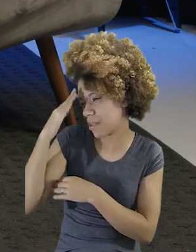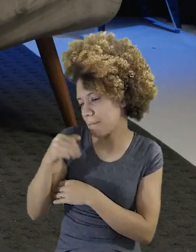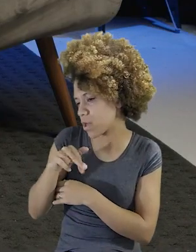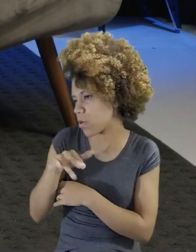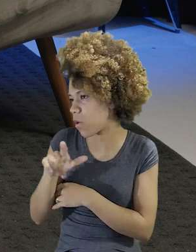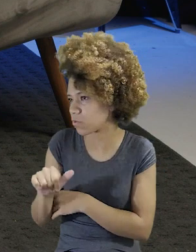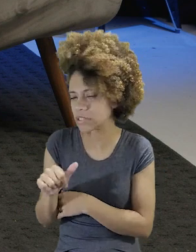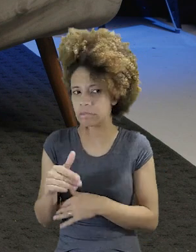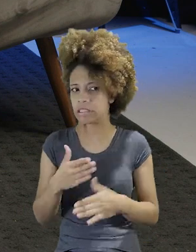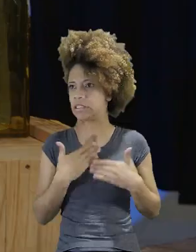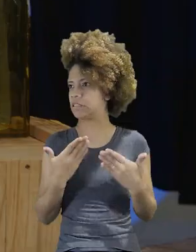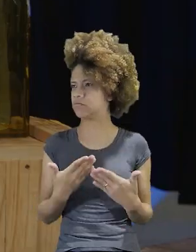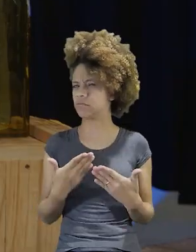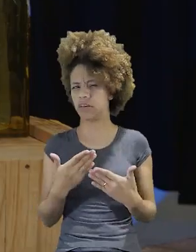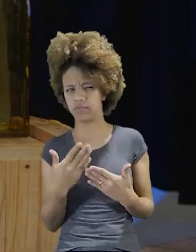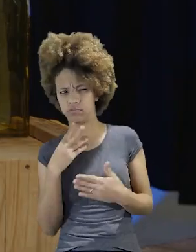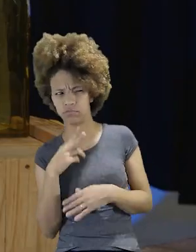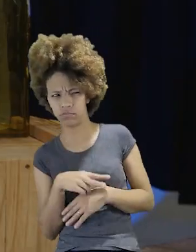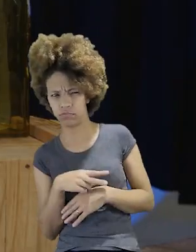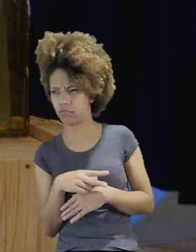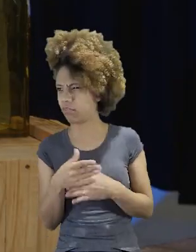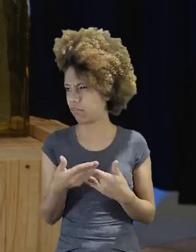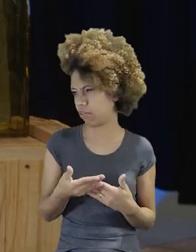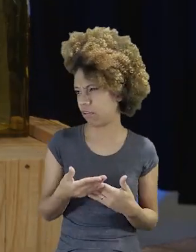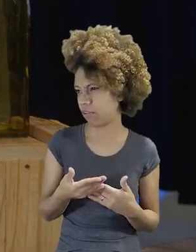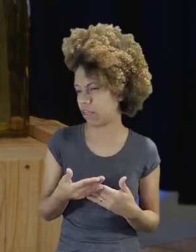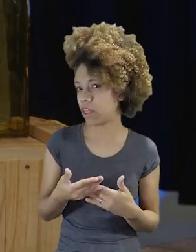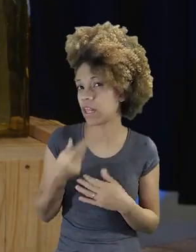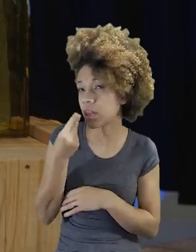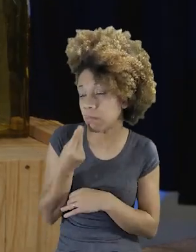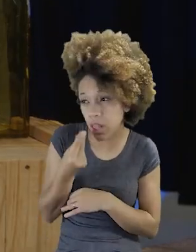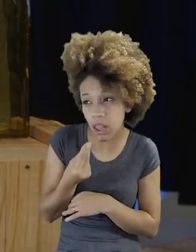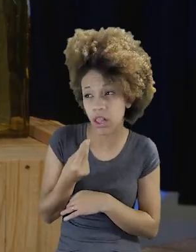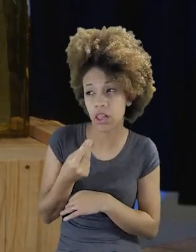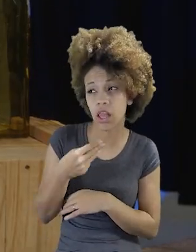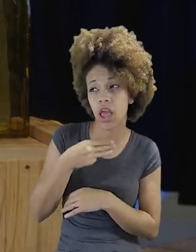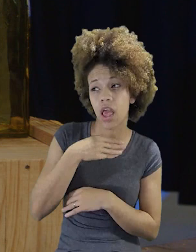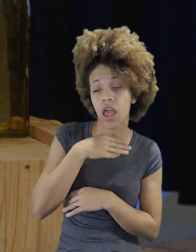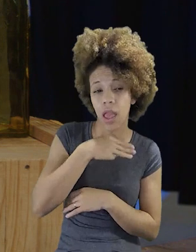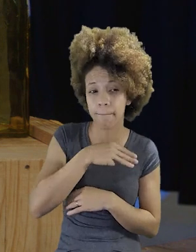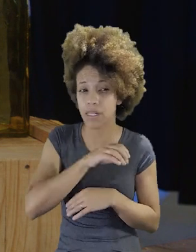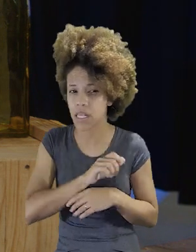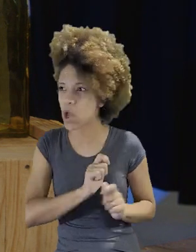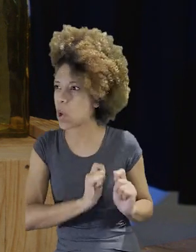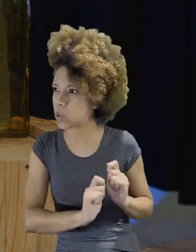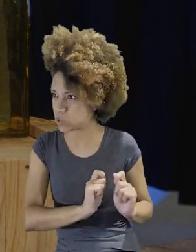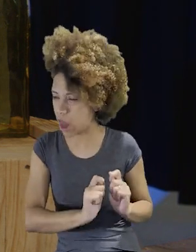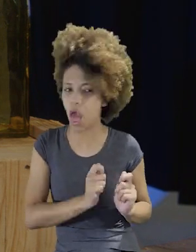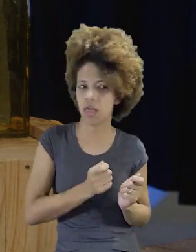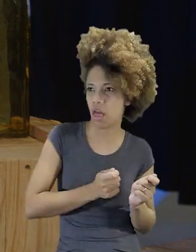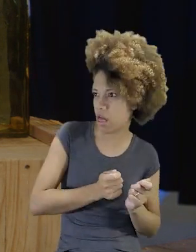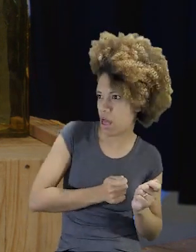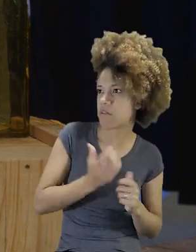vezes eu não gosto um pouco mais mais assustador e eu e eu e eu vi algum alguns Mcs dando